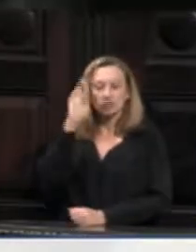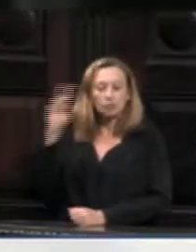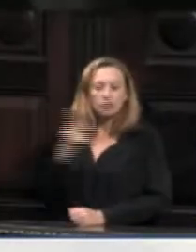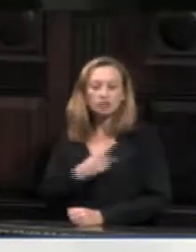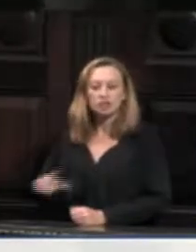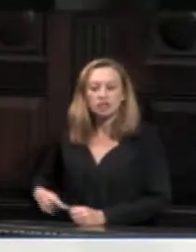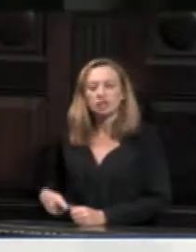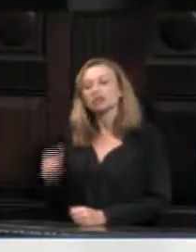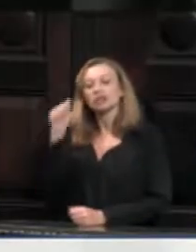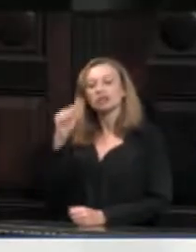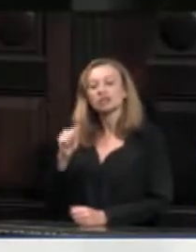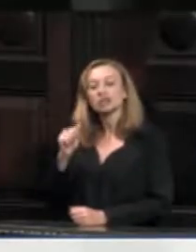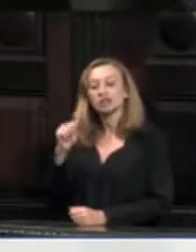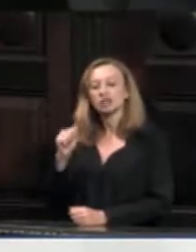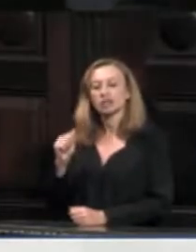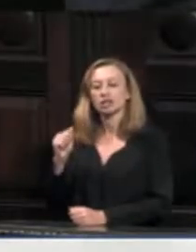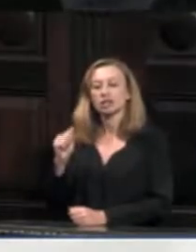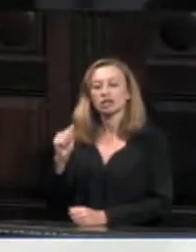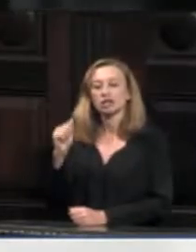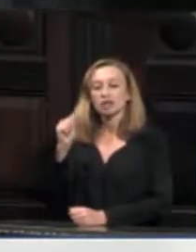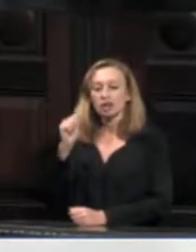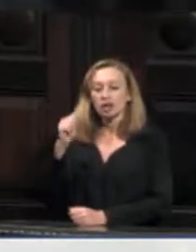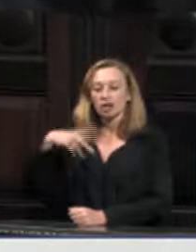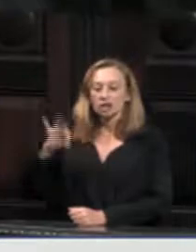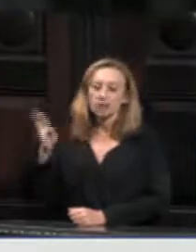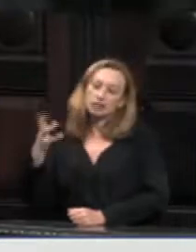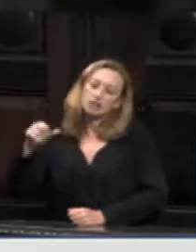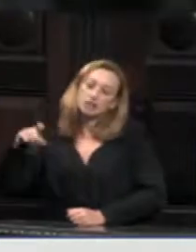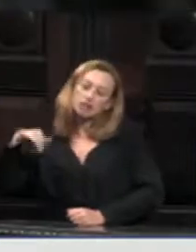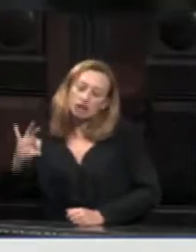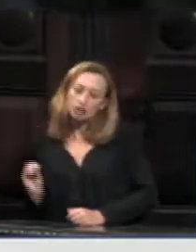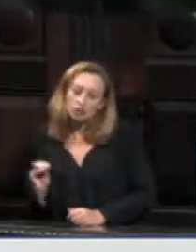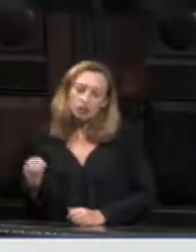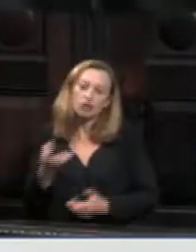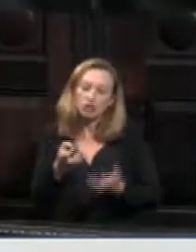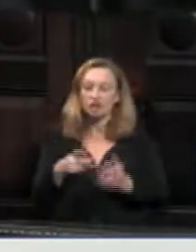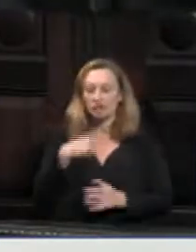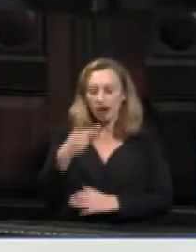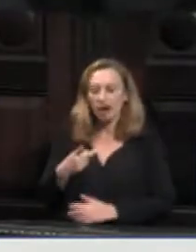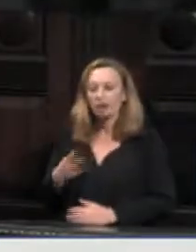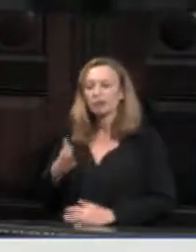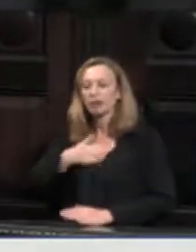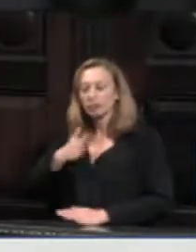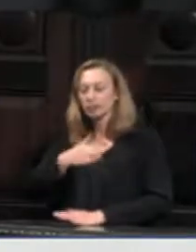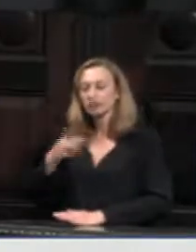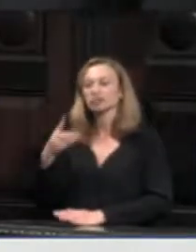Presidente André Siciliano, colegas, dizer o seguinte, na linha do deputado Osório,